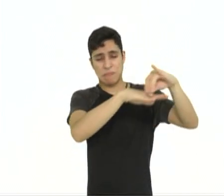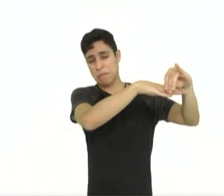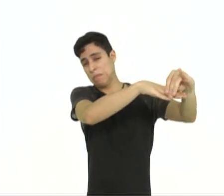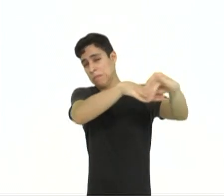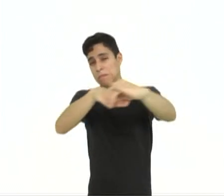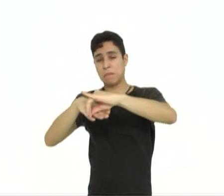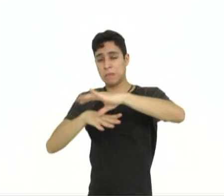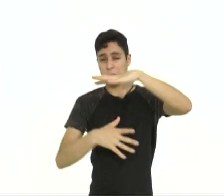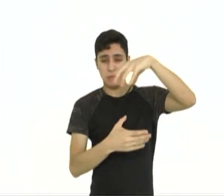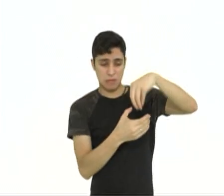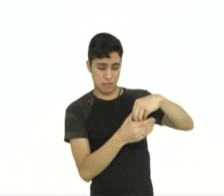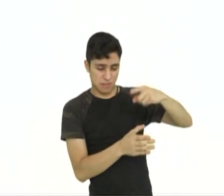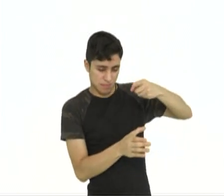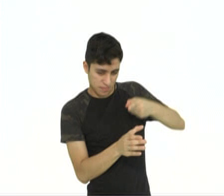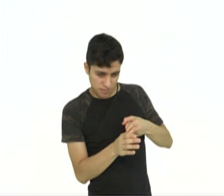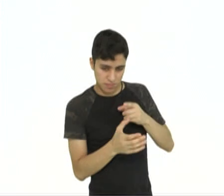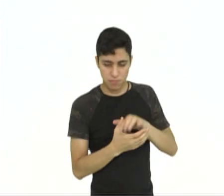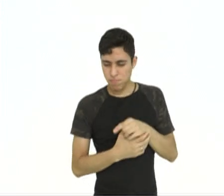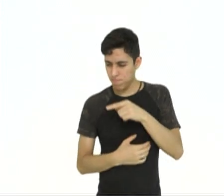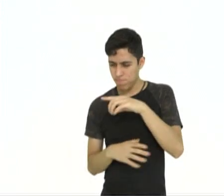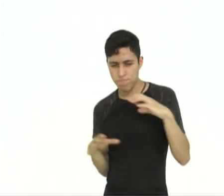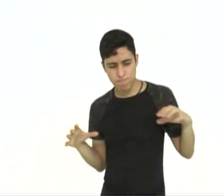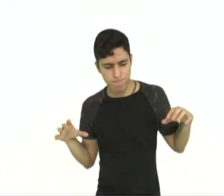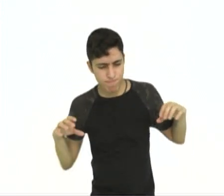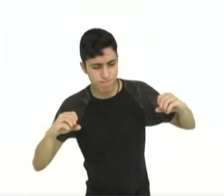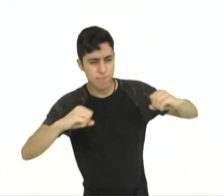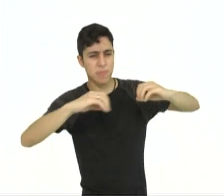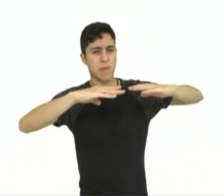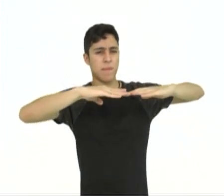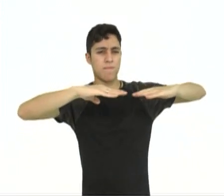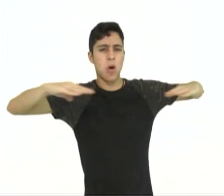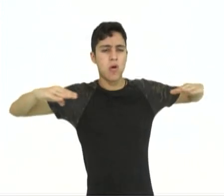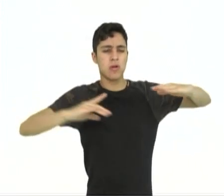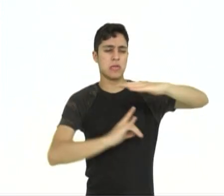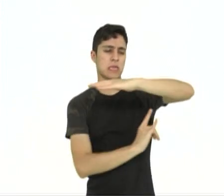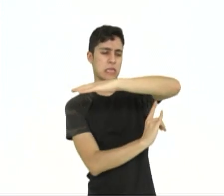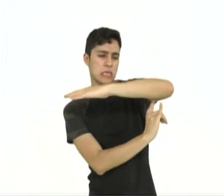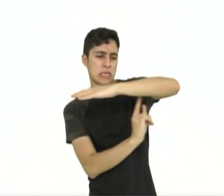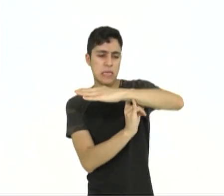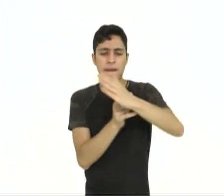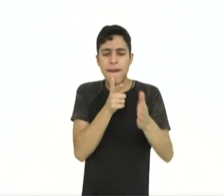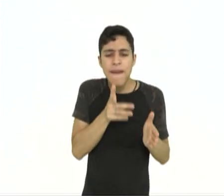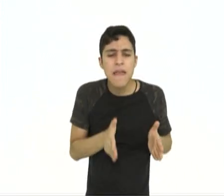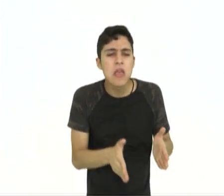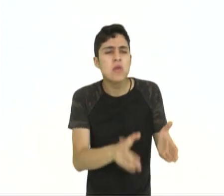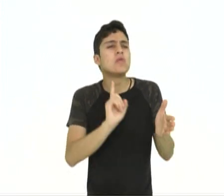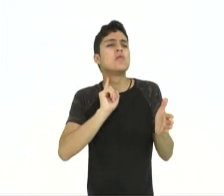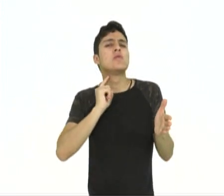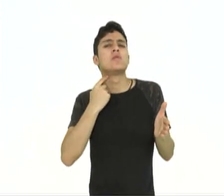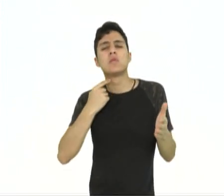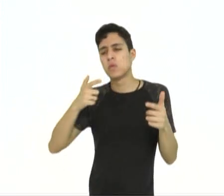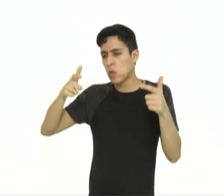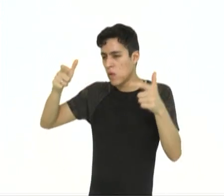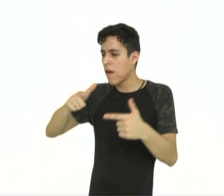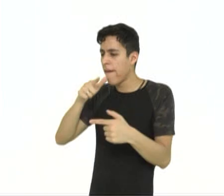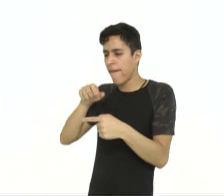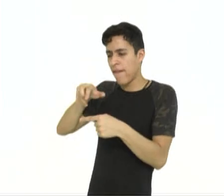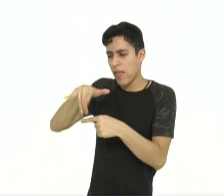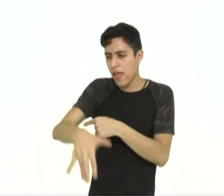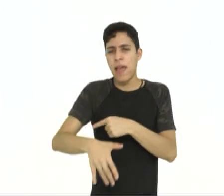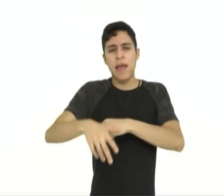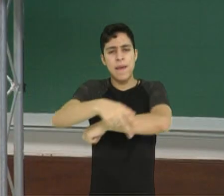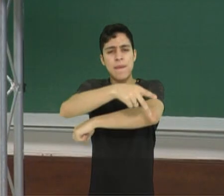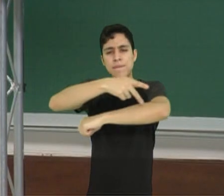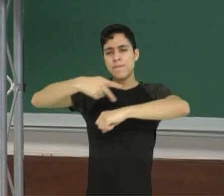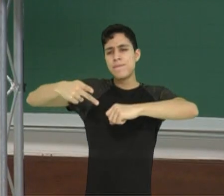da cidade, apropriando-se de pontes, viadutos, rios poluídos, represas, parques públicos e terrenos